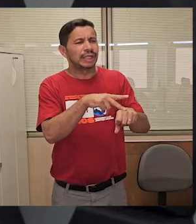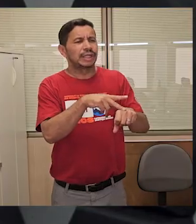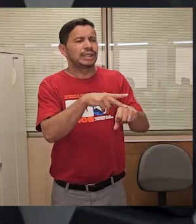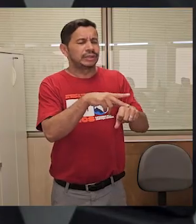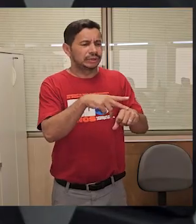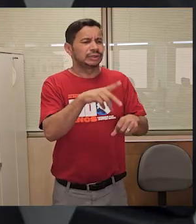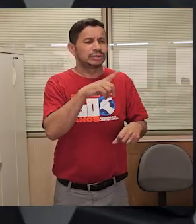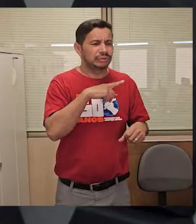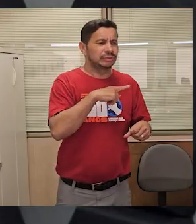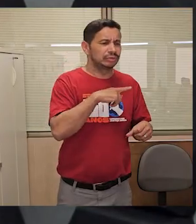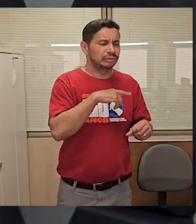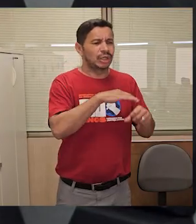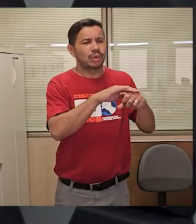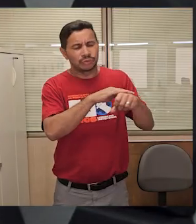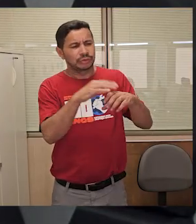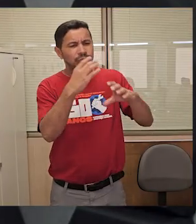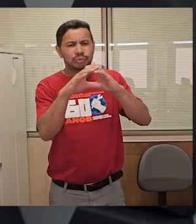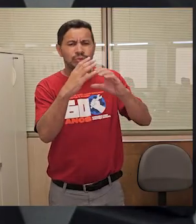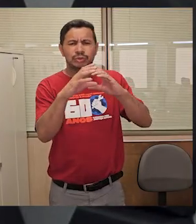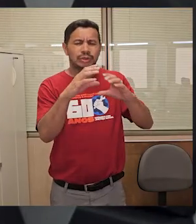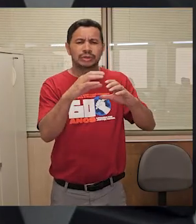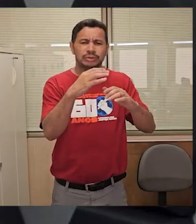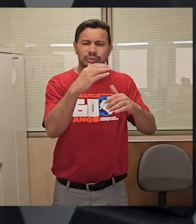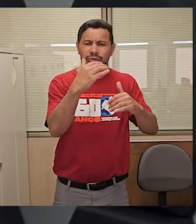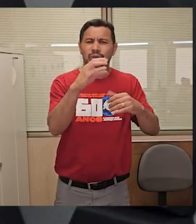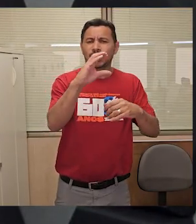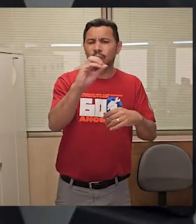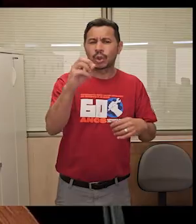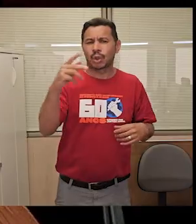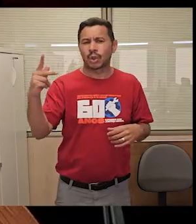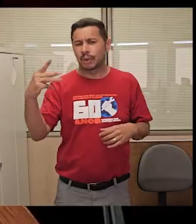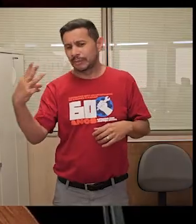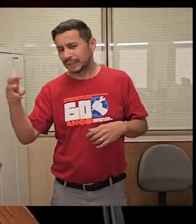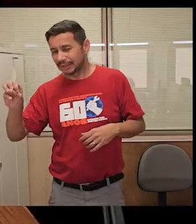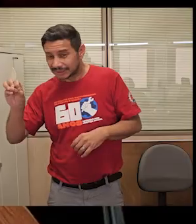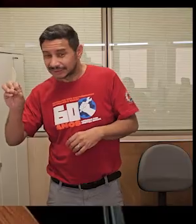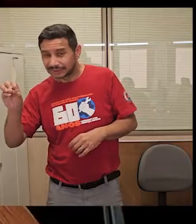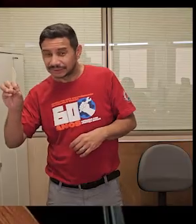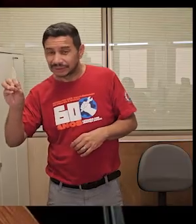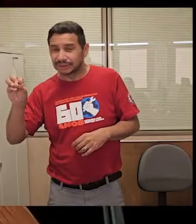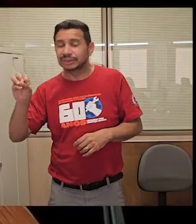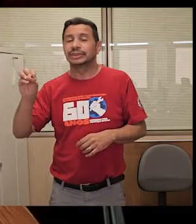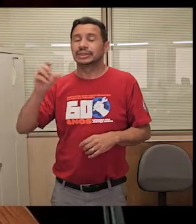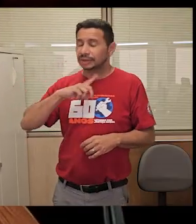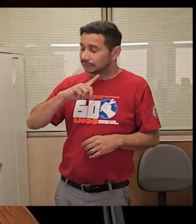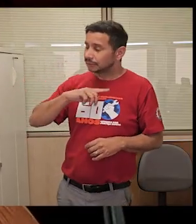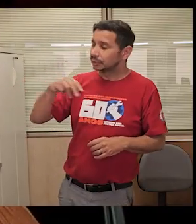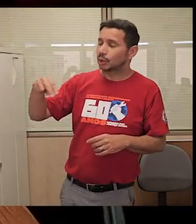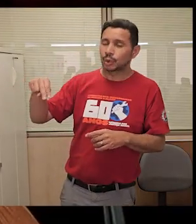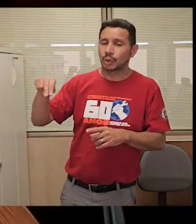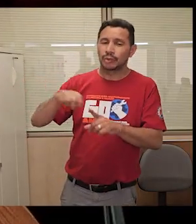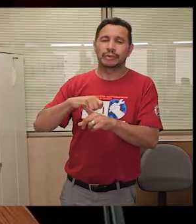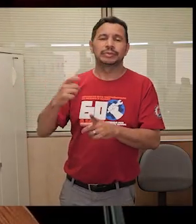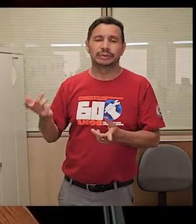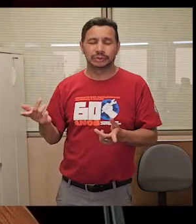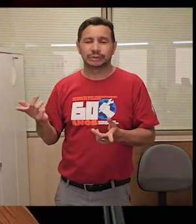da COP30, que ocorre aqui no Brasil em novembro... Porque muita gente acha que, quando a gente fala de questões ambientais,